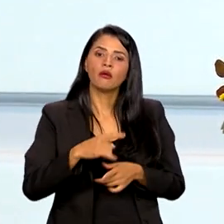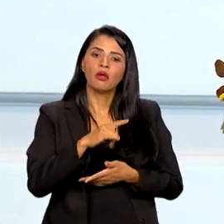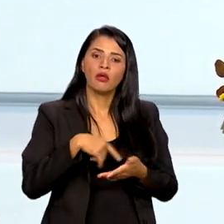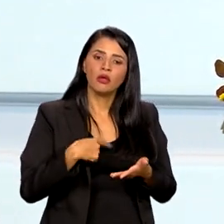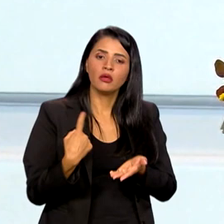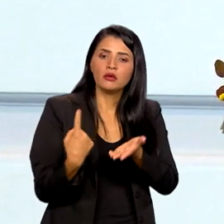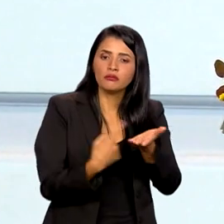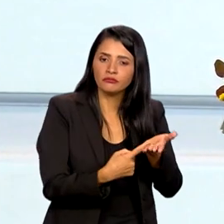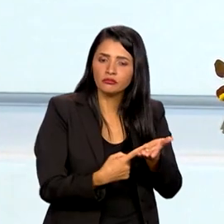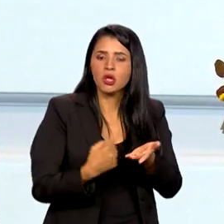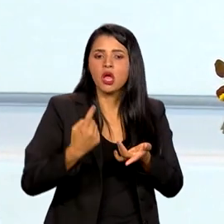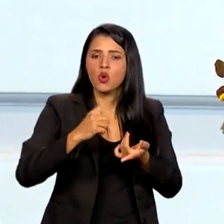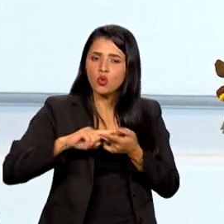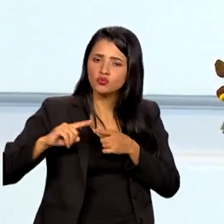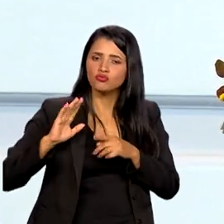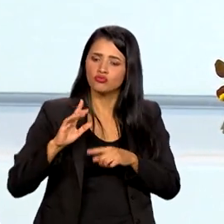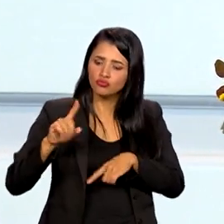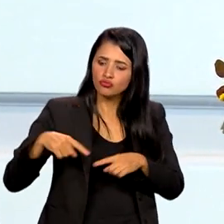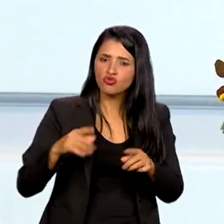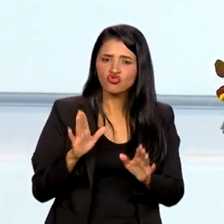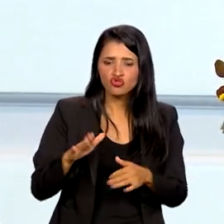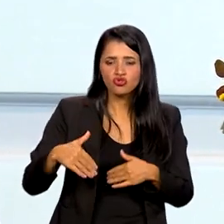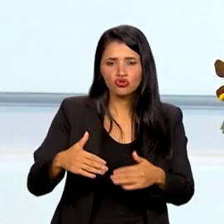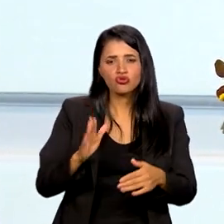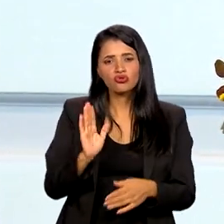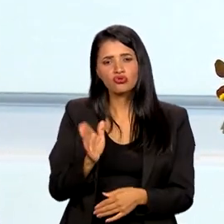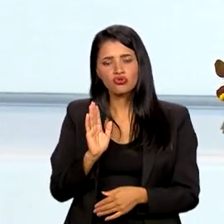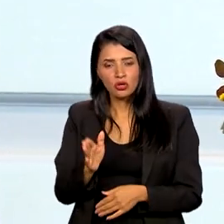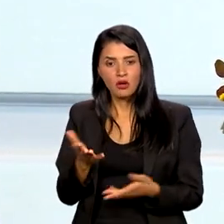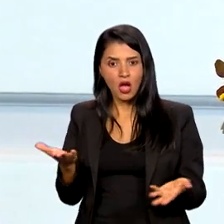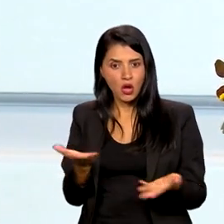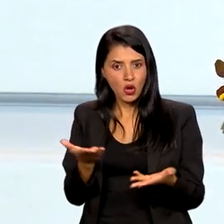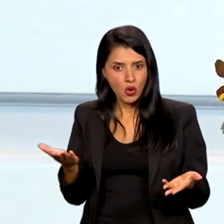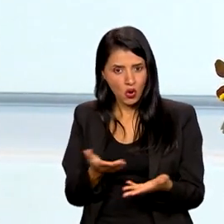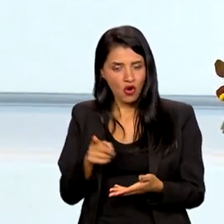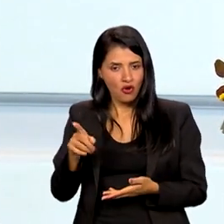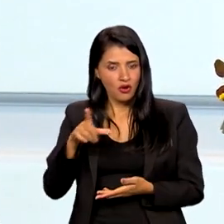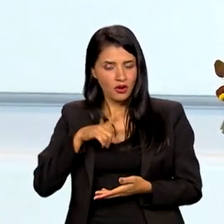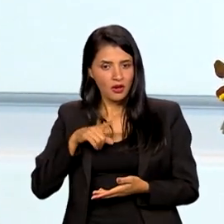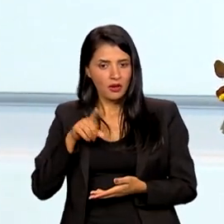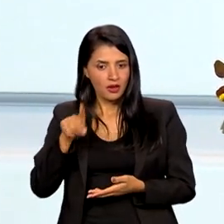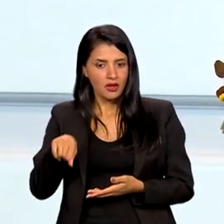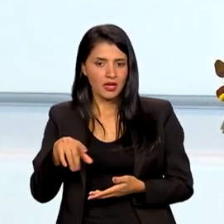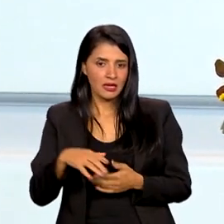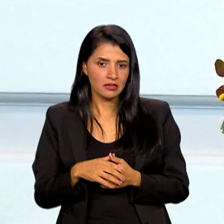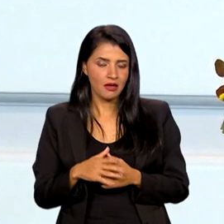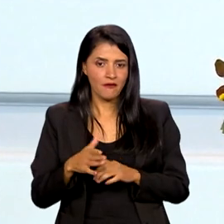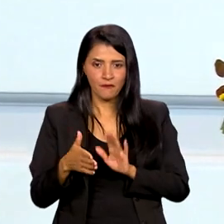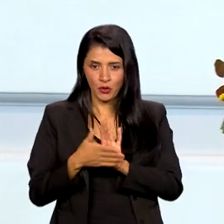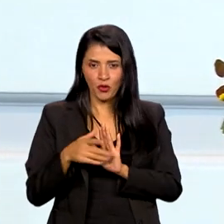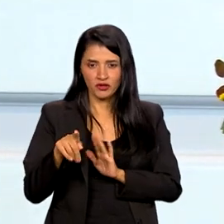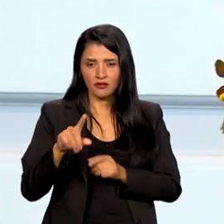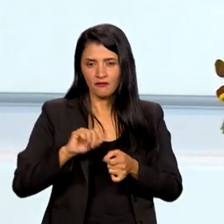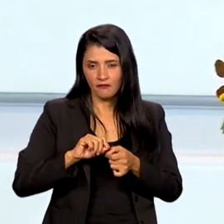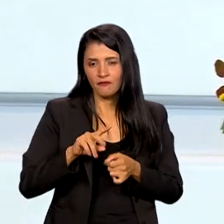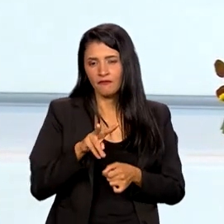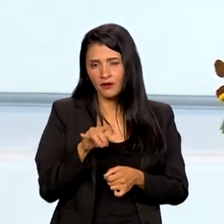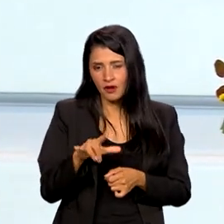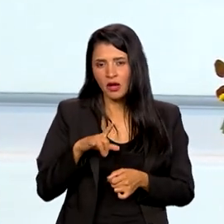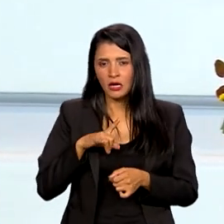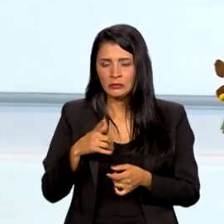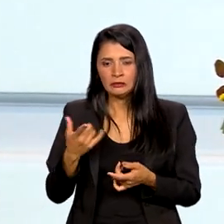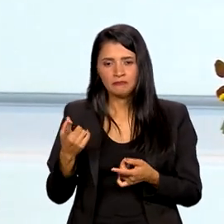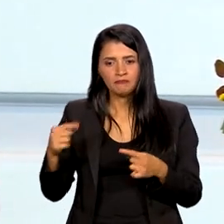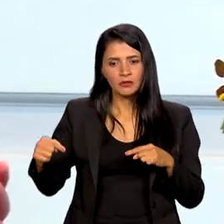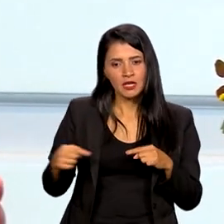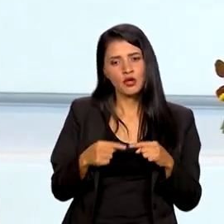evoluiu bastante. Recentemente, essa Side Elétrico faz propostas, né, de composição